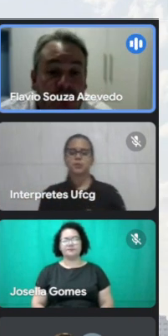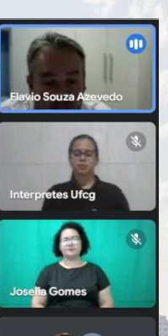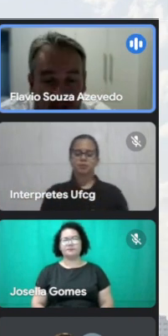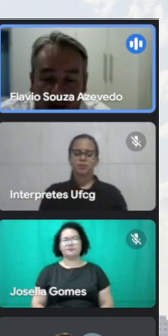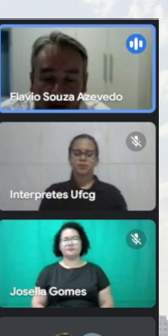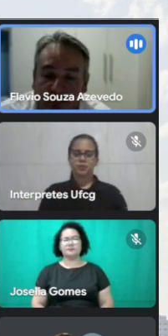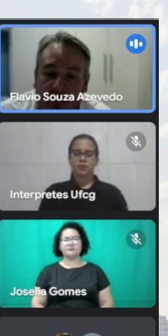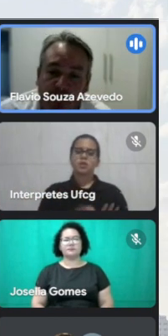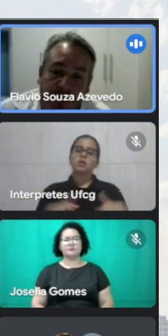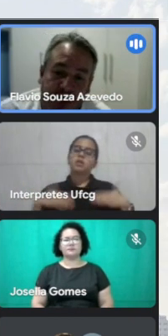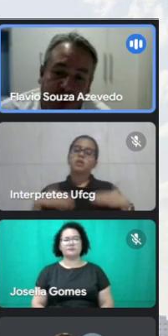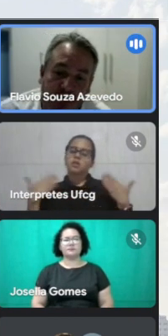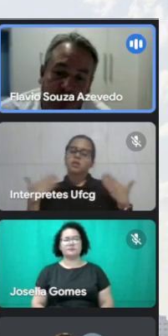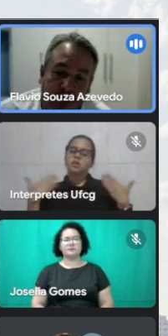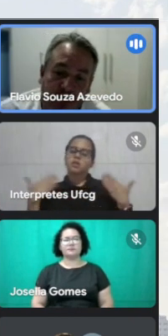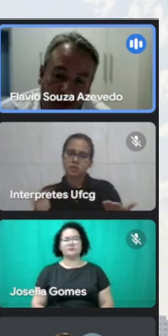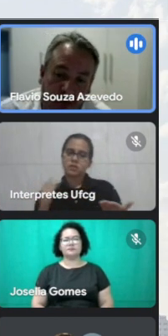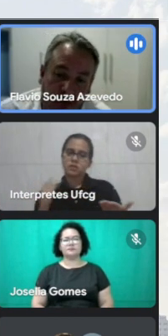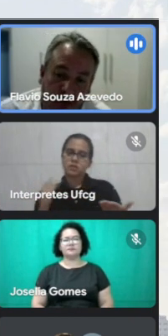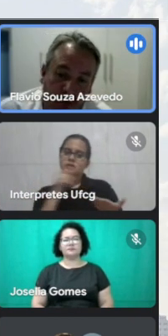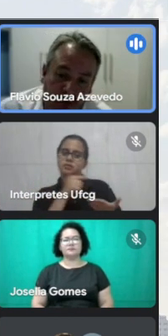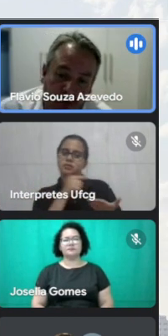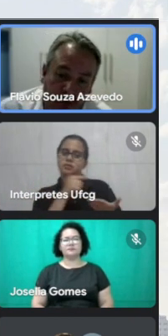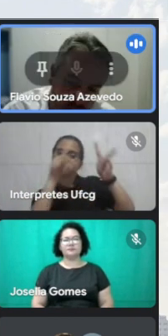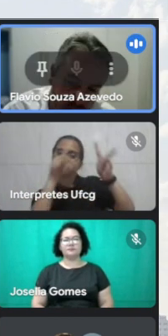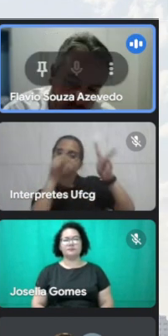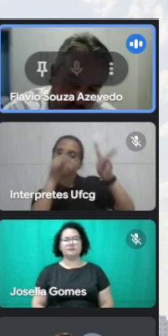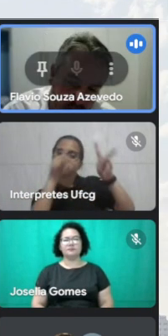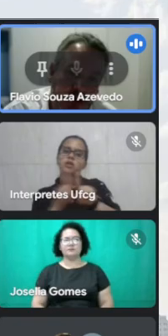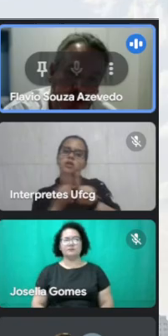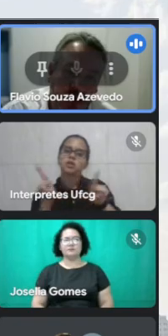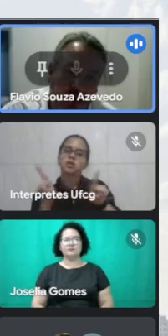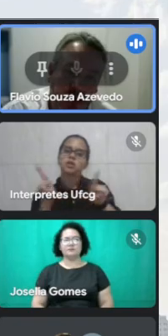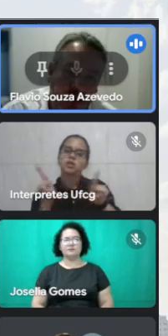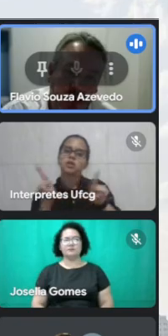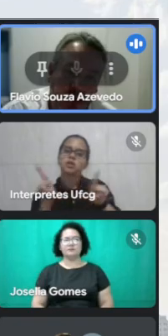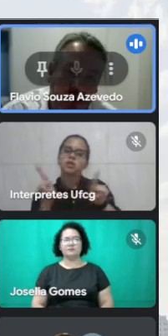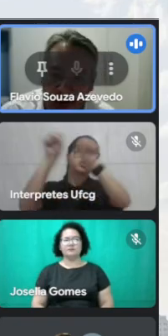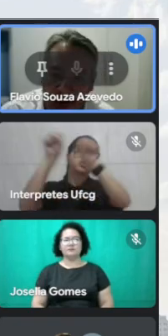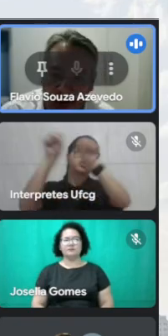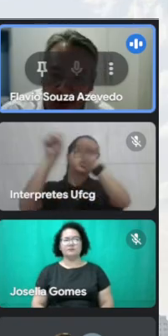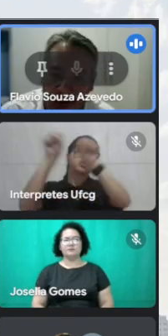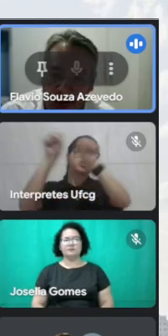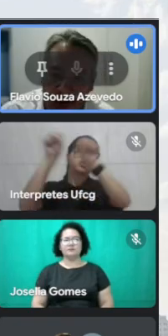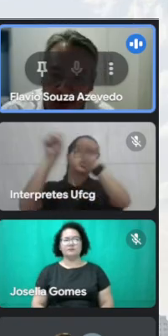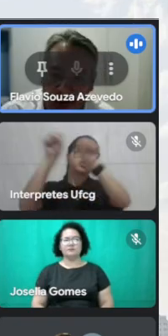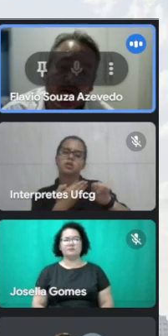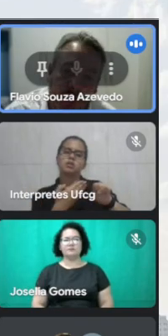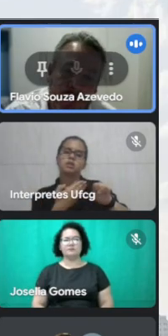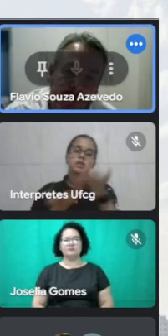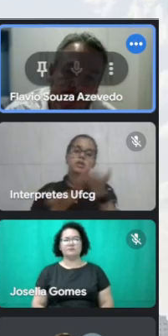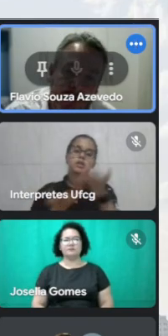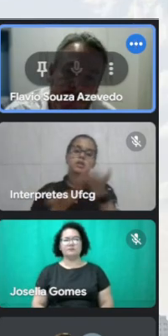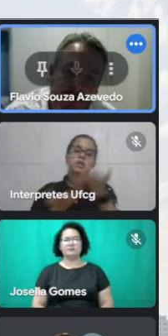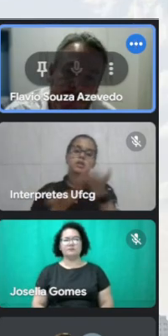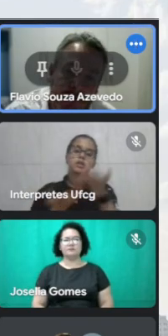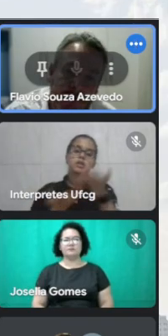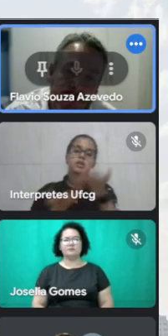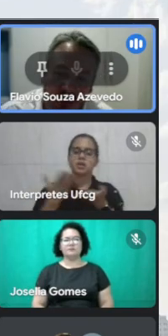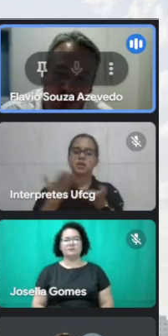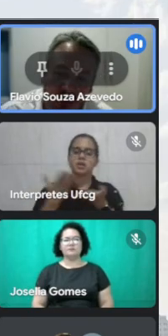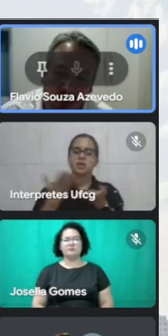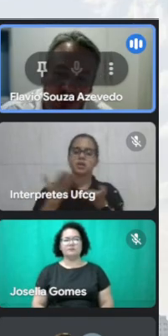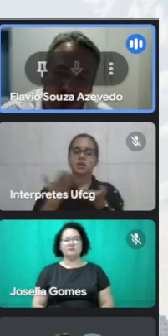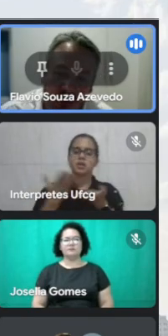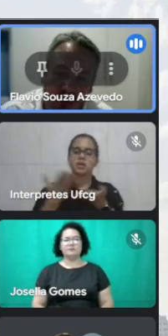Então, também o projeto do sistema de tratamento, né, que são